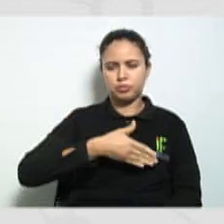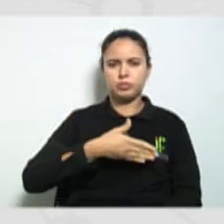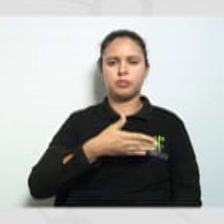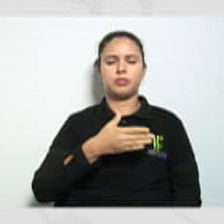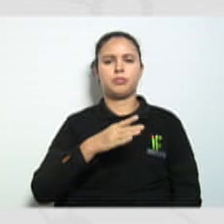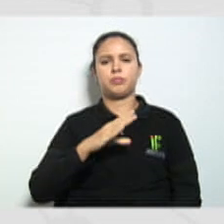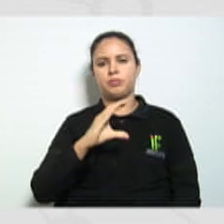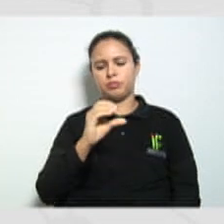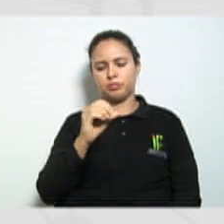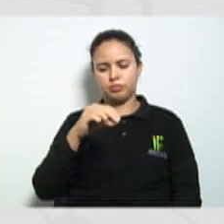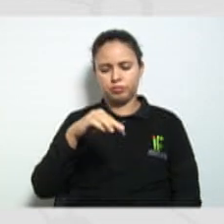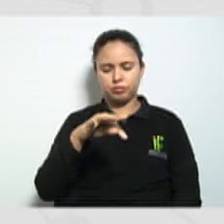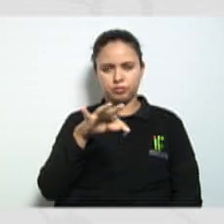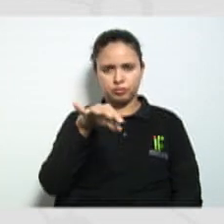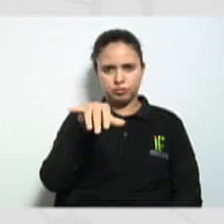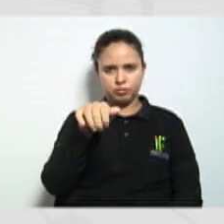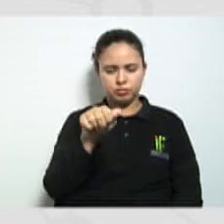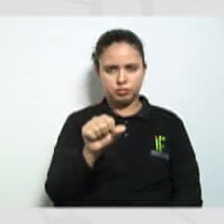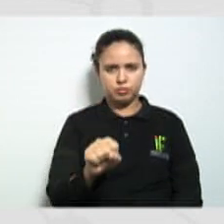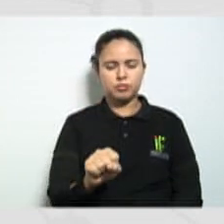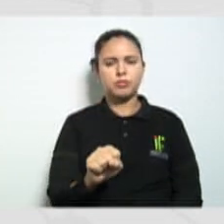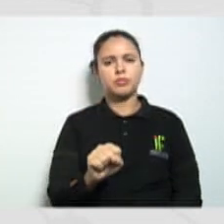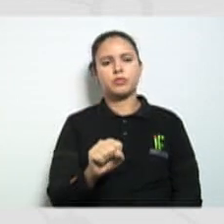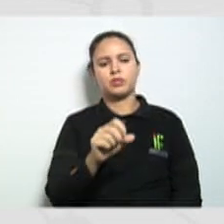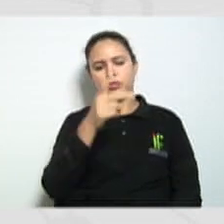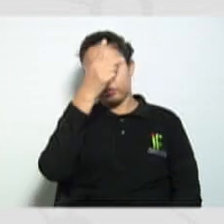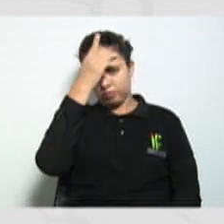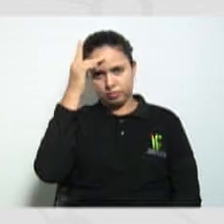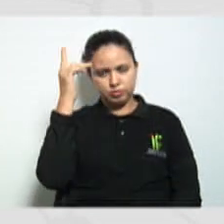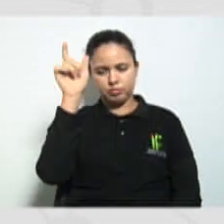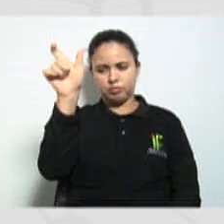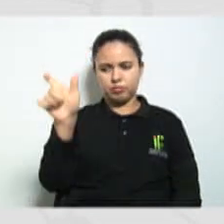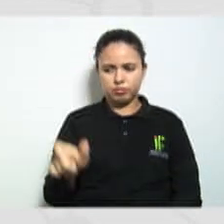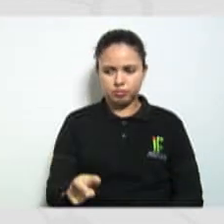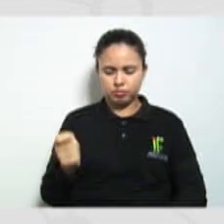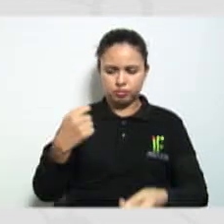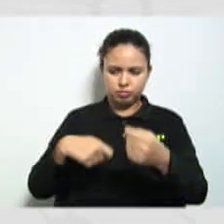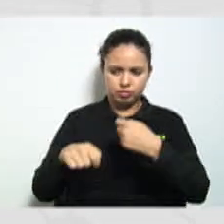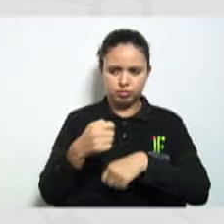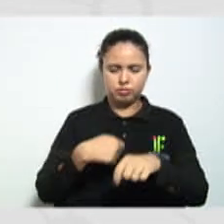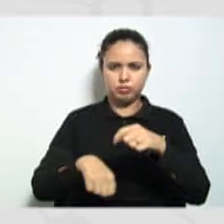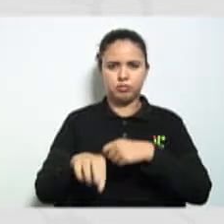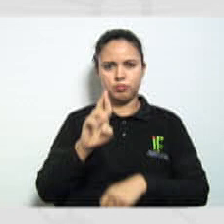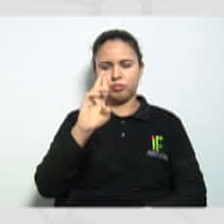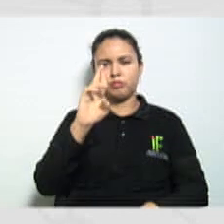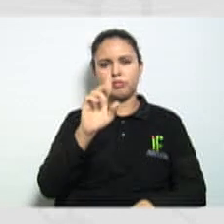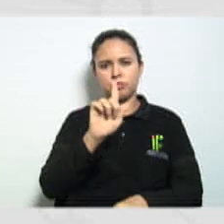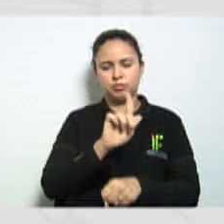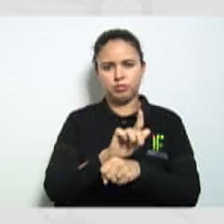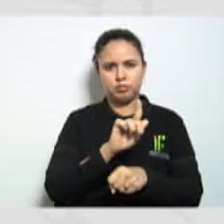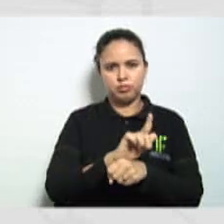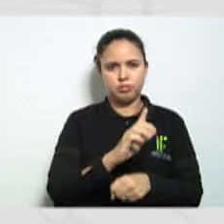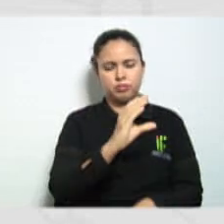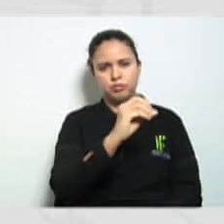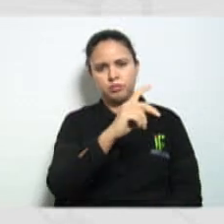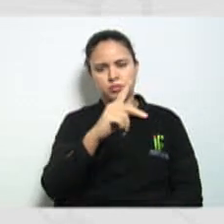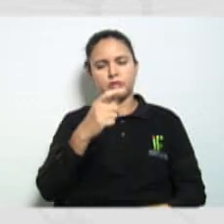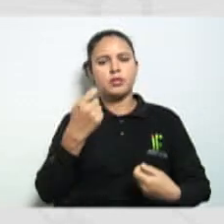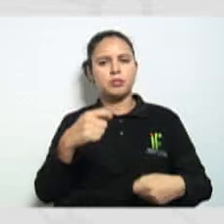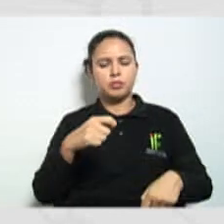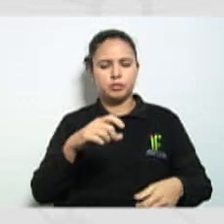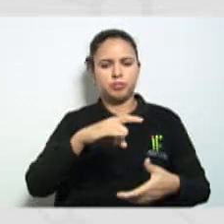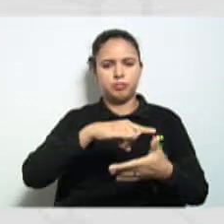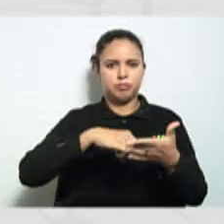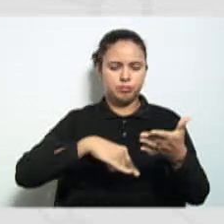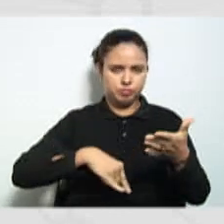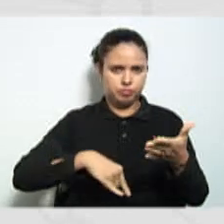administrador responsável pela gestão da cooperativa, ele tem que